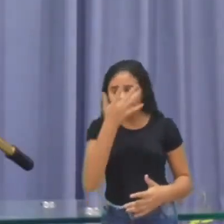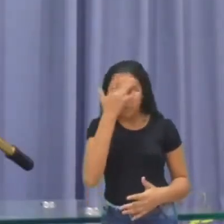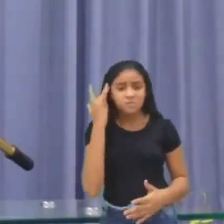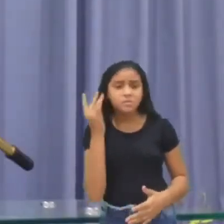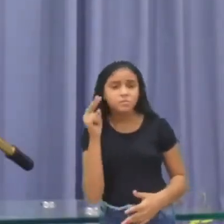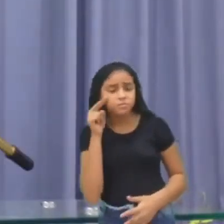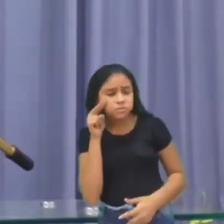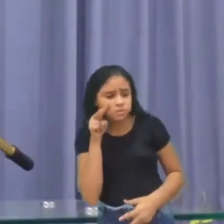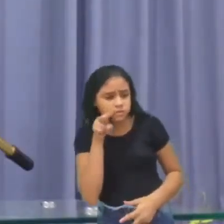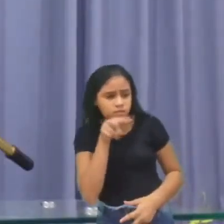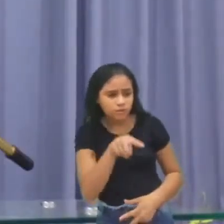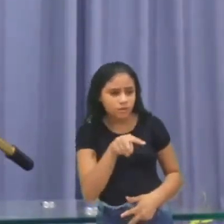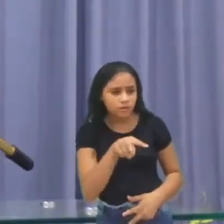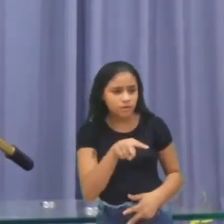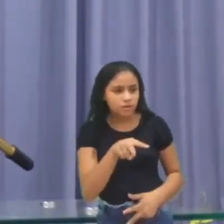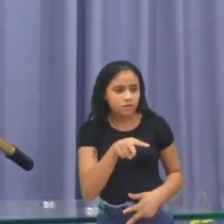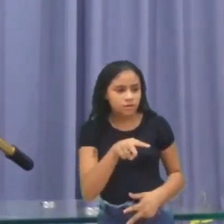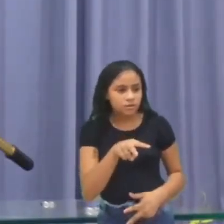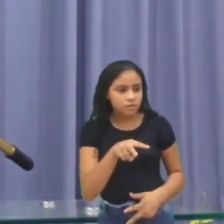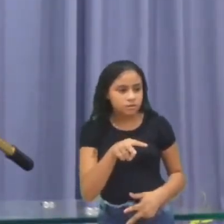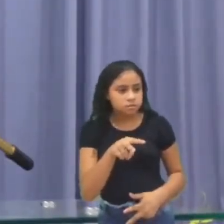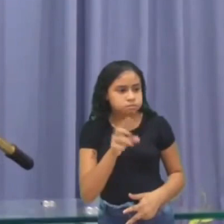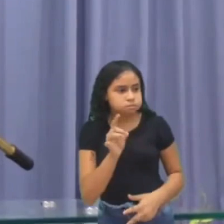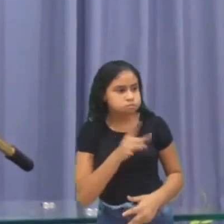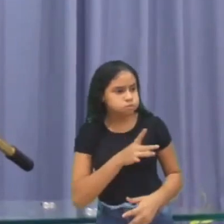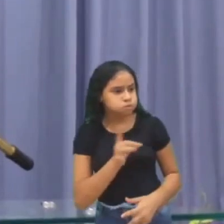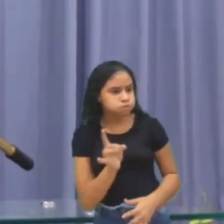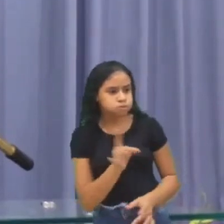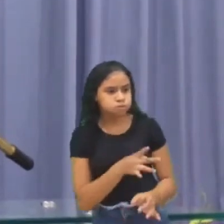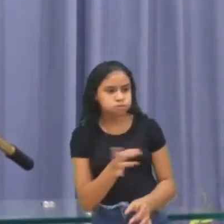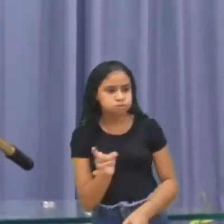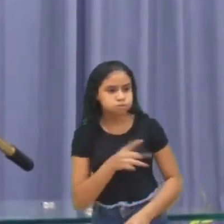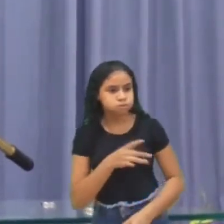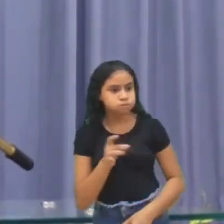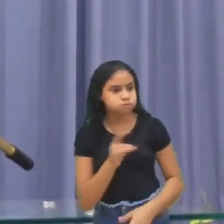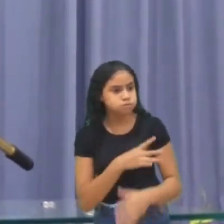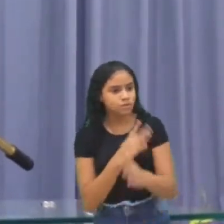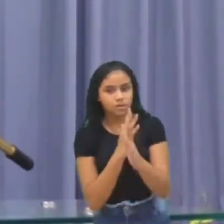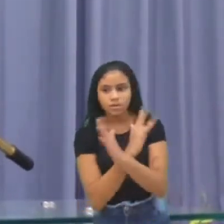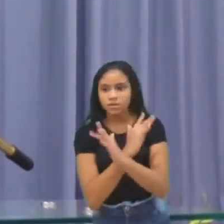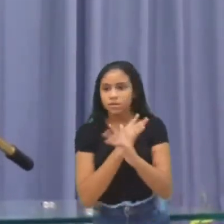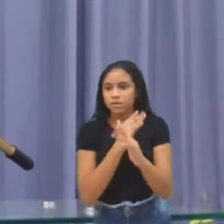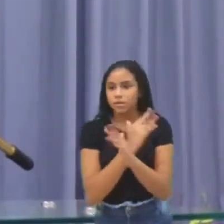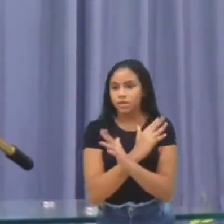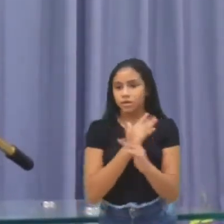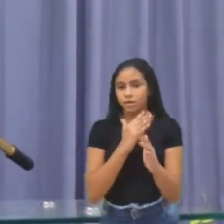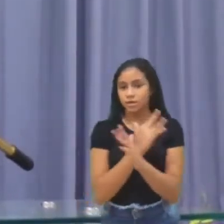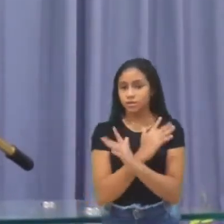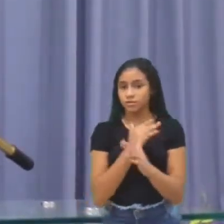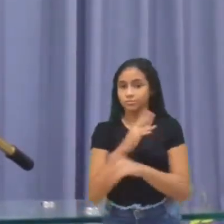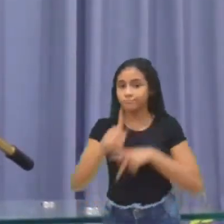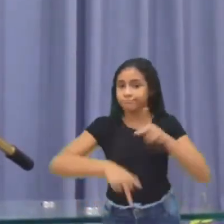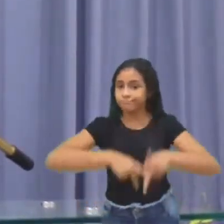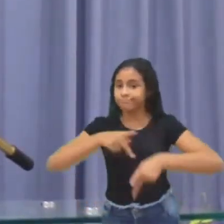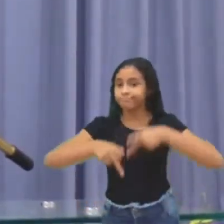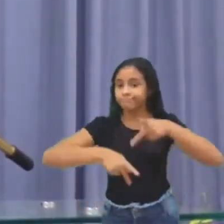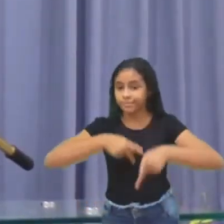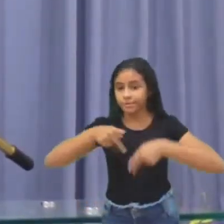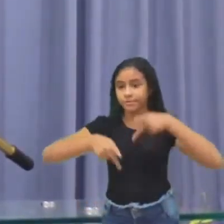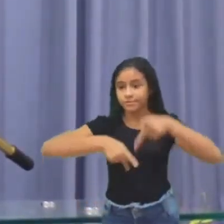eles tiveram um pavor tão grande daquela cidade, daquele povo, e